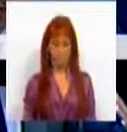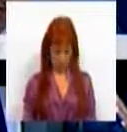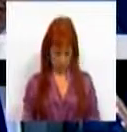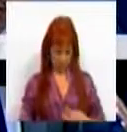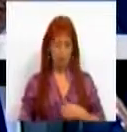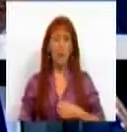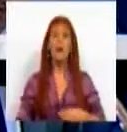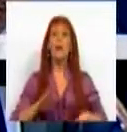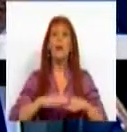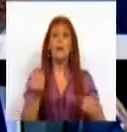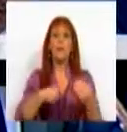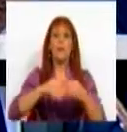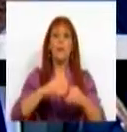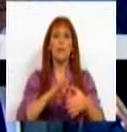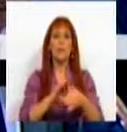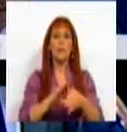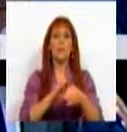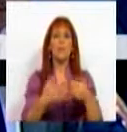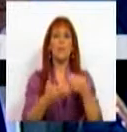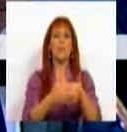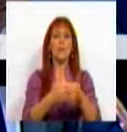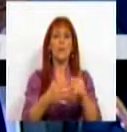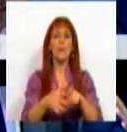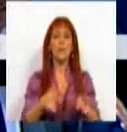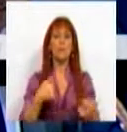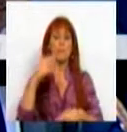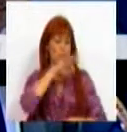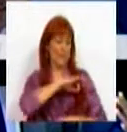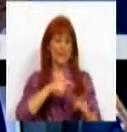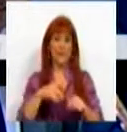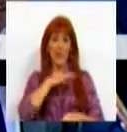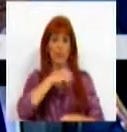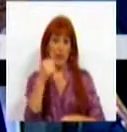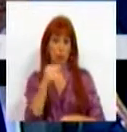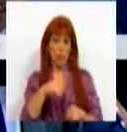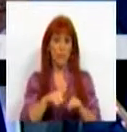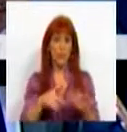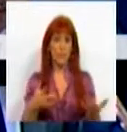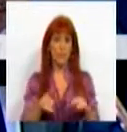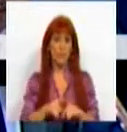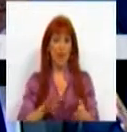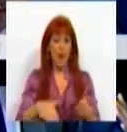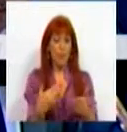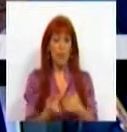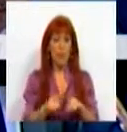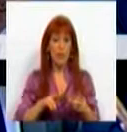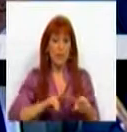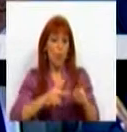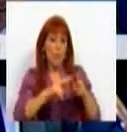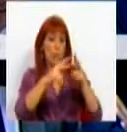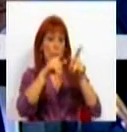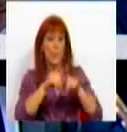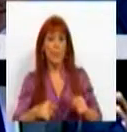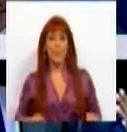No que se refere ao complemento solidário para idosos e às pensões mínimas e à proposta de